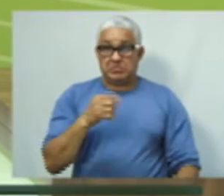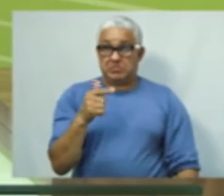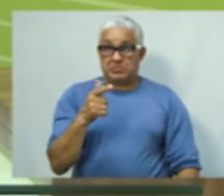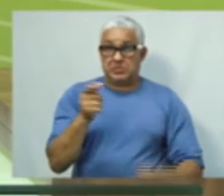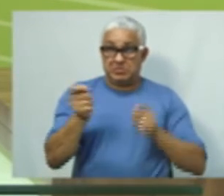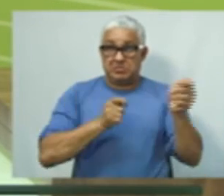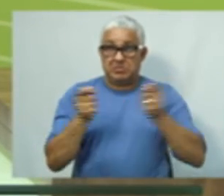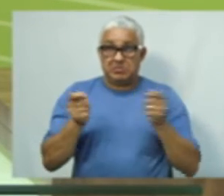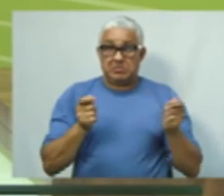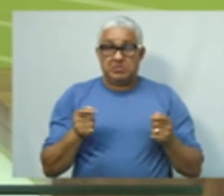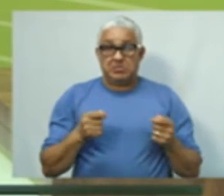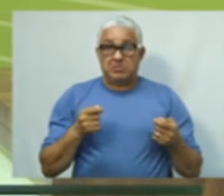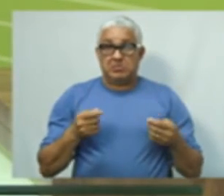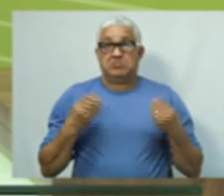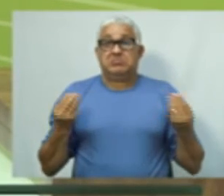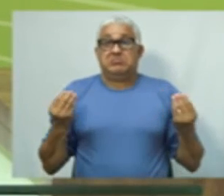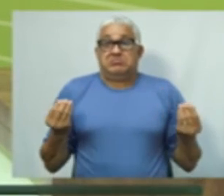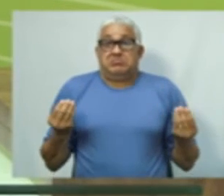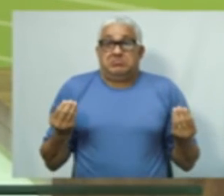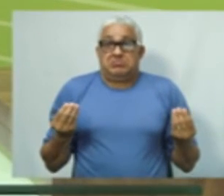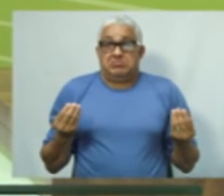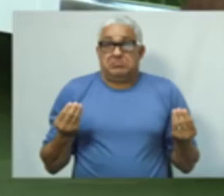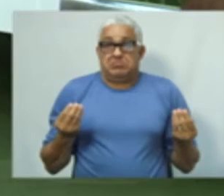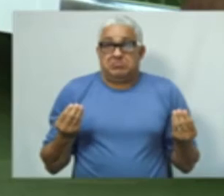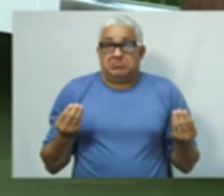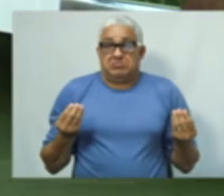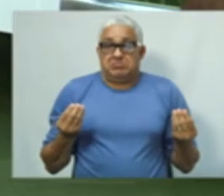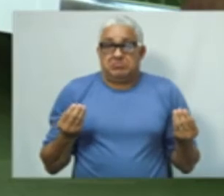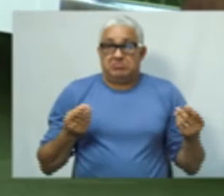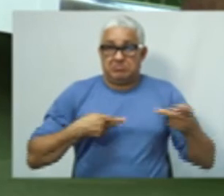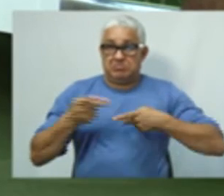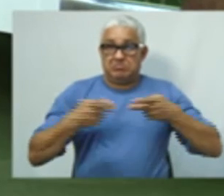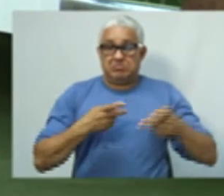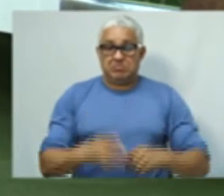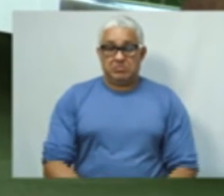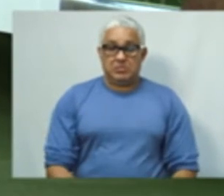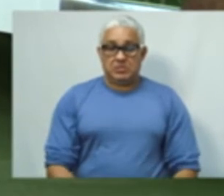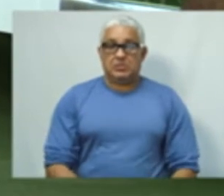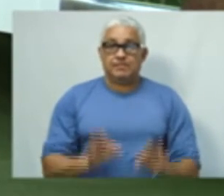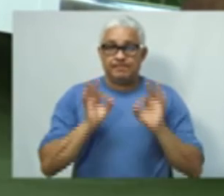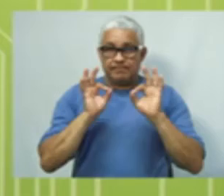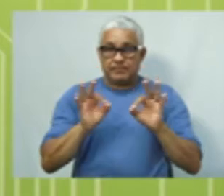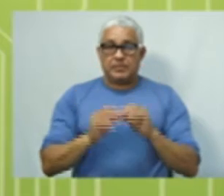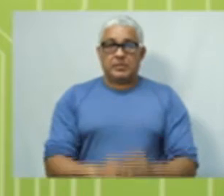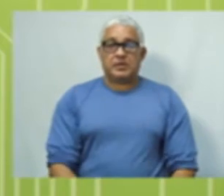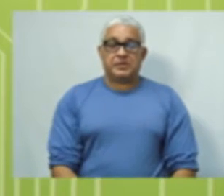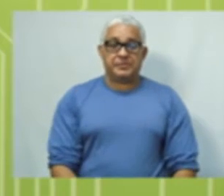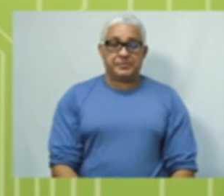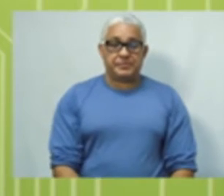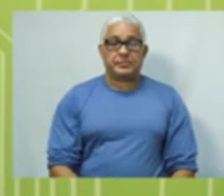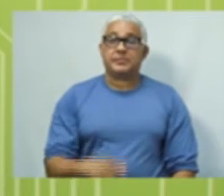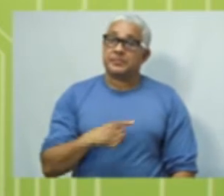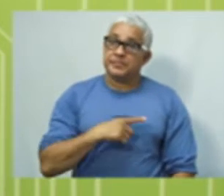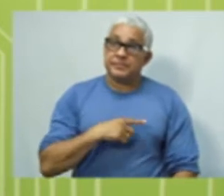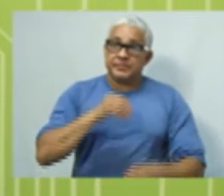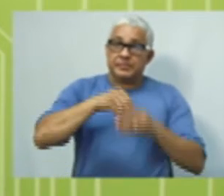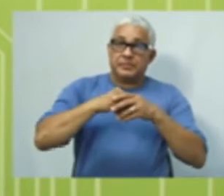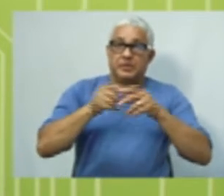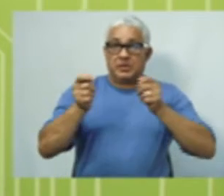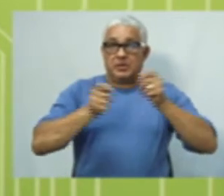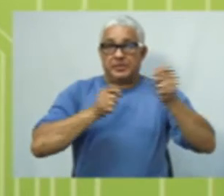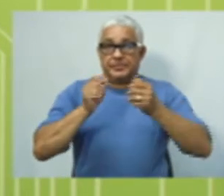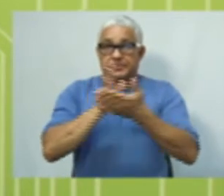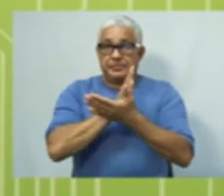não tem por que haver planejamento, certo? Corretíssimo. Isso mesmo, professora? Muito bem, professor. Então, nós temos dentro do controle